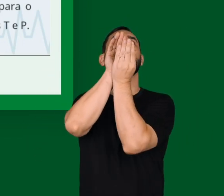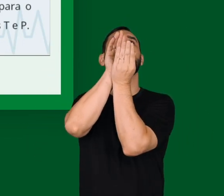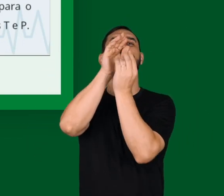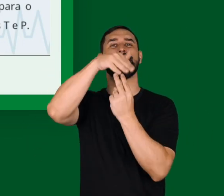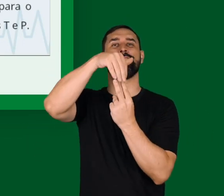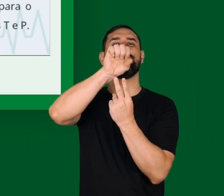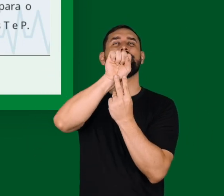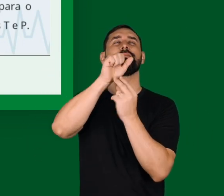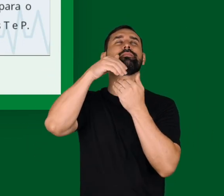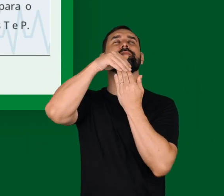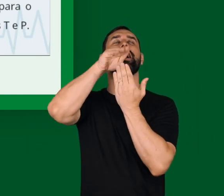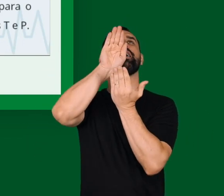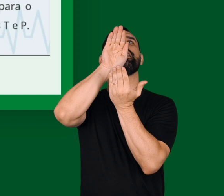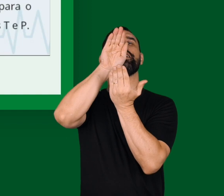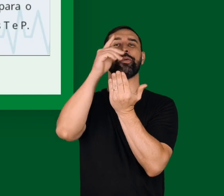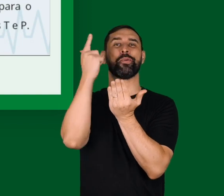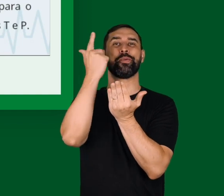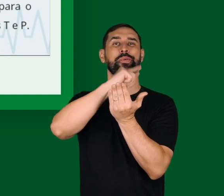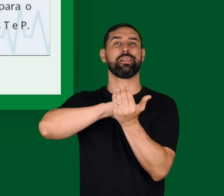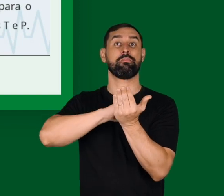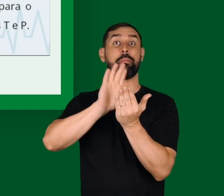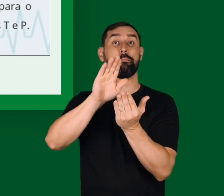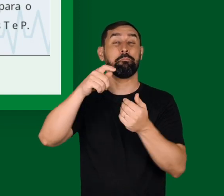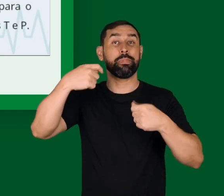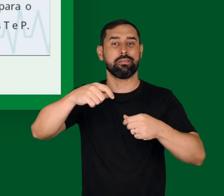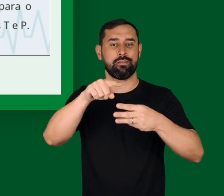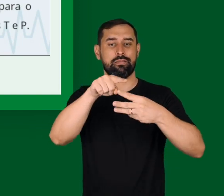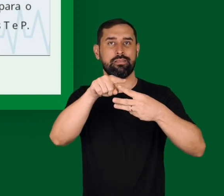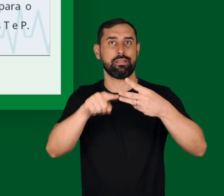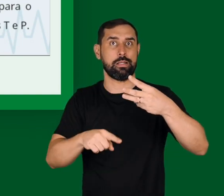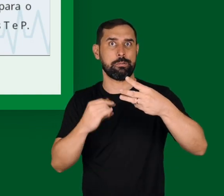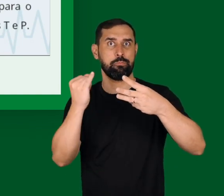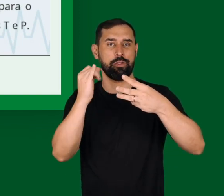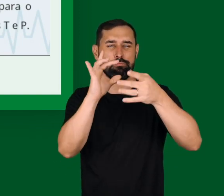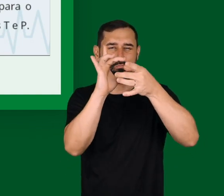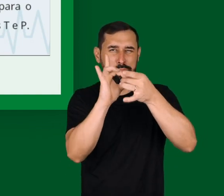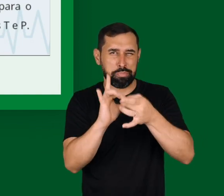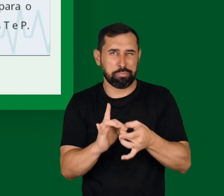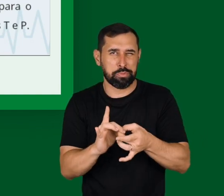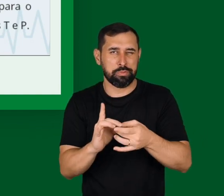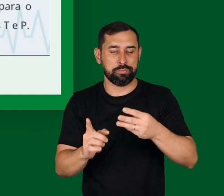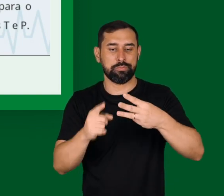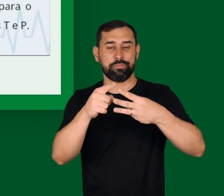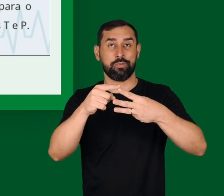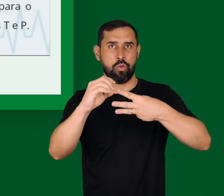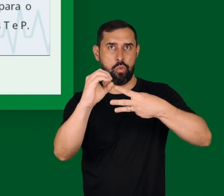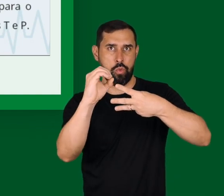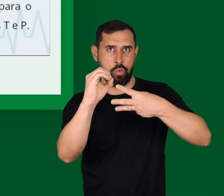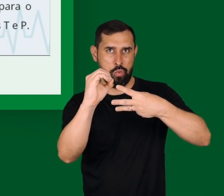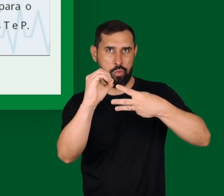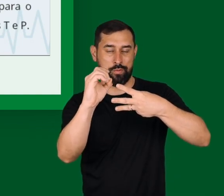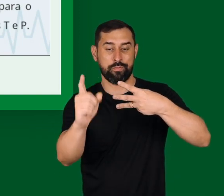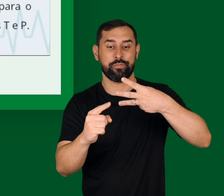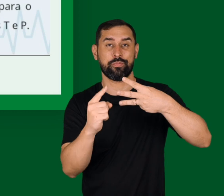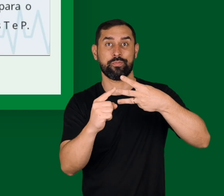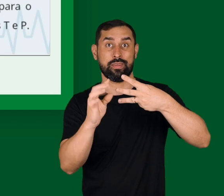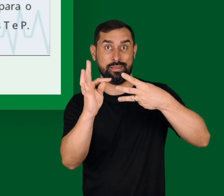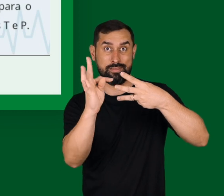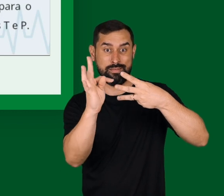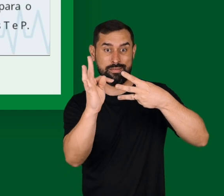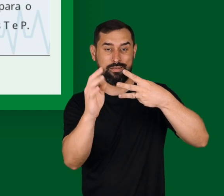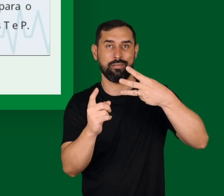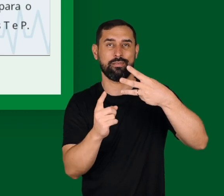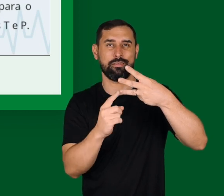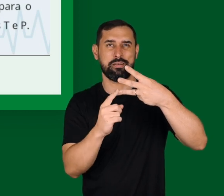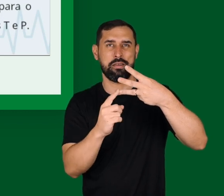tem que manter esses 3 eixos alinhados. O eixo oral, né, o traqueal e o